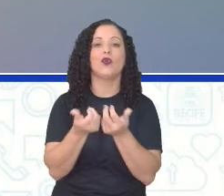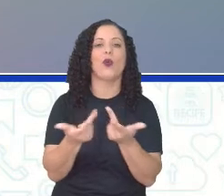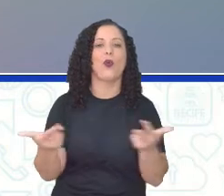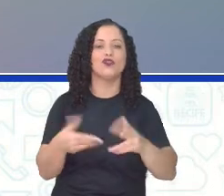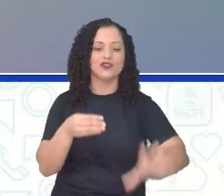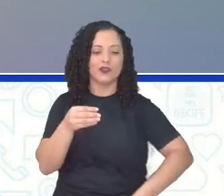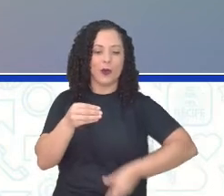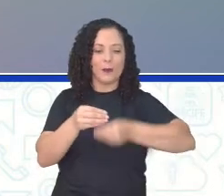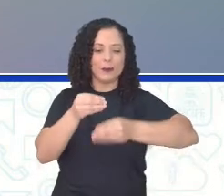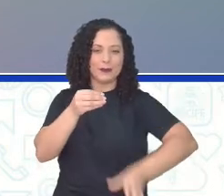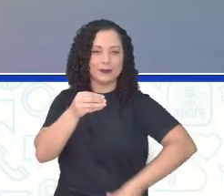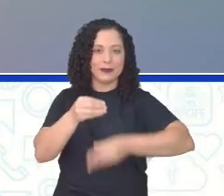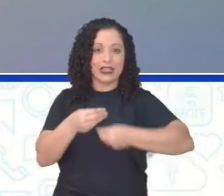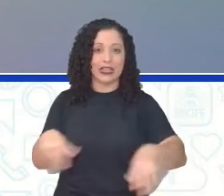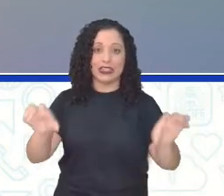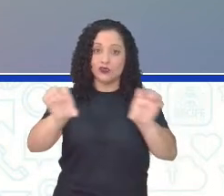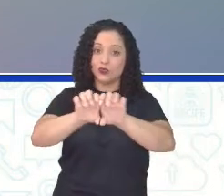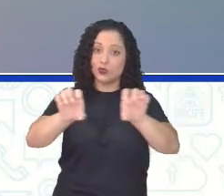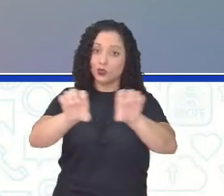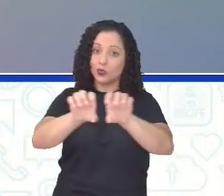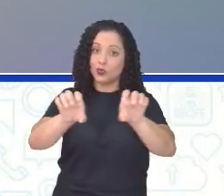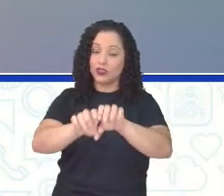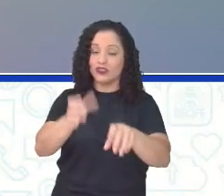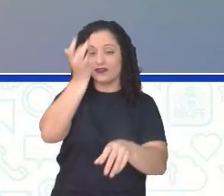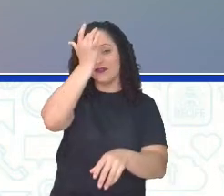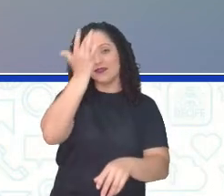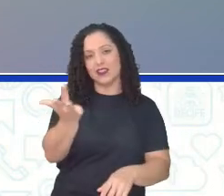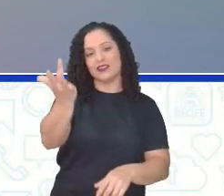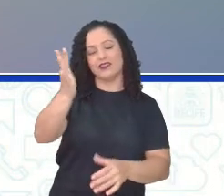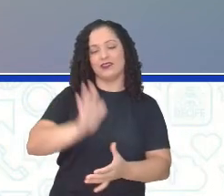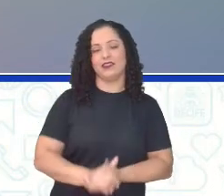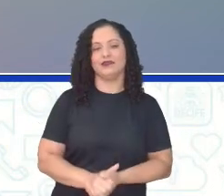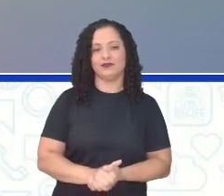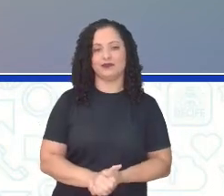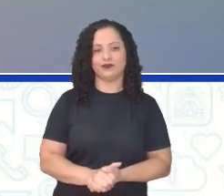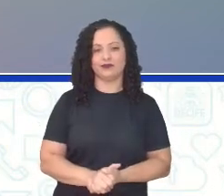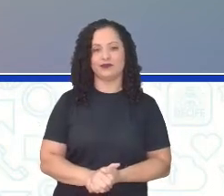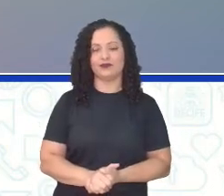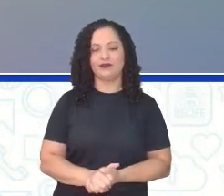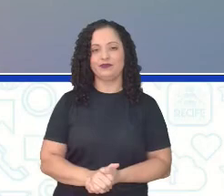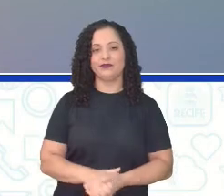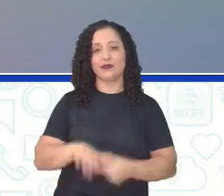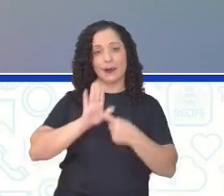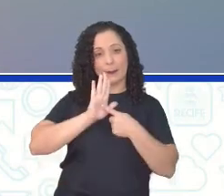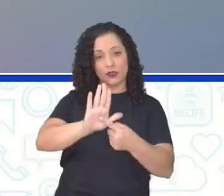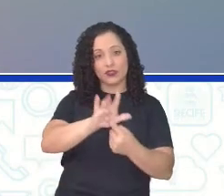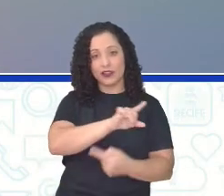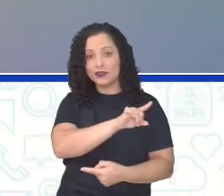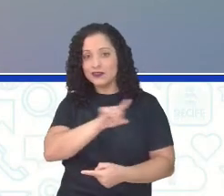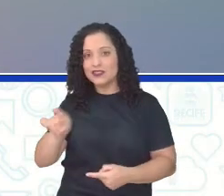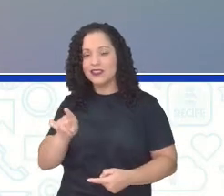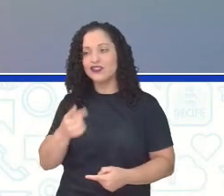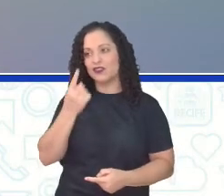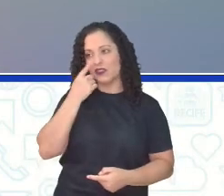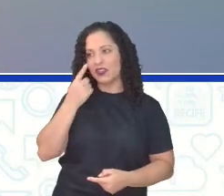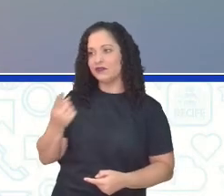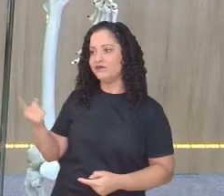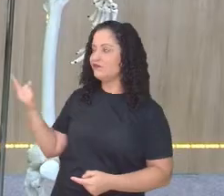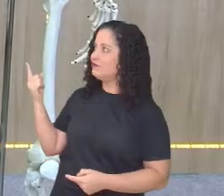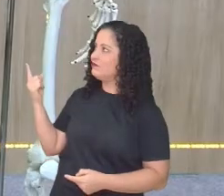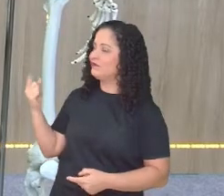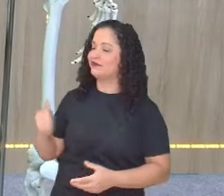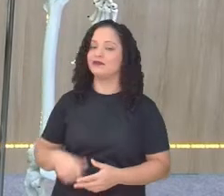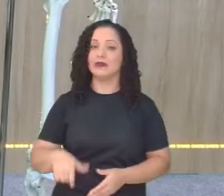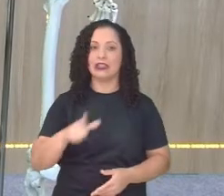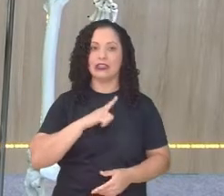algumas estruturas para facilitar. Então, estou colocando aqui para vocês, né, e a questão aí de ter um esqueleto